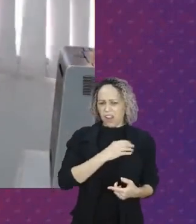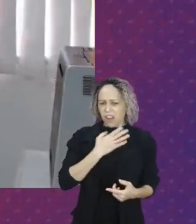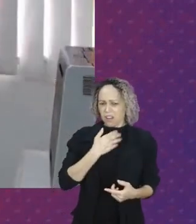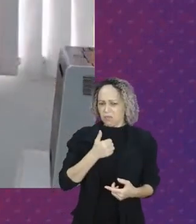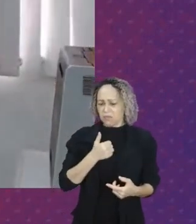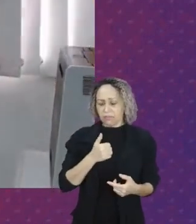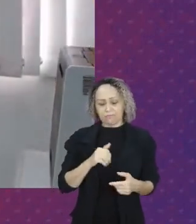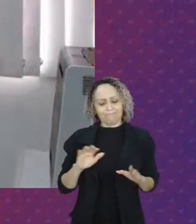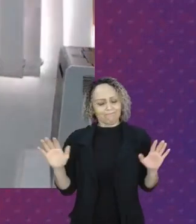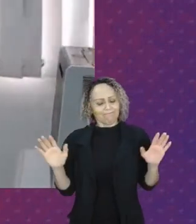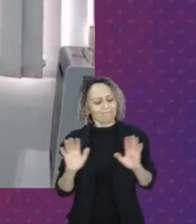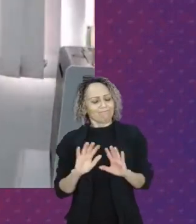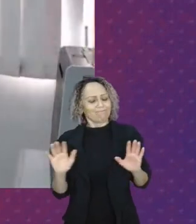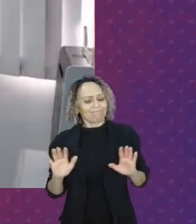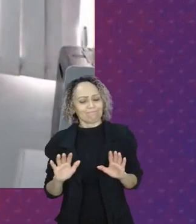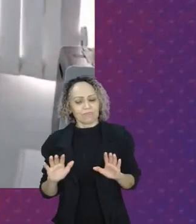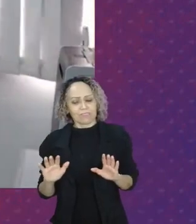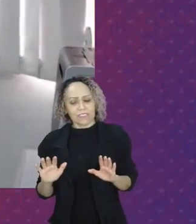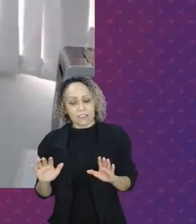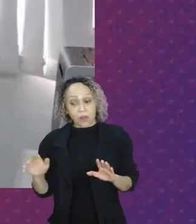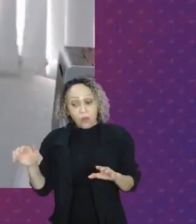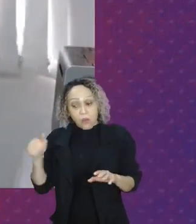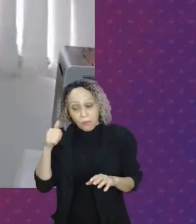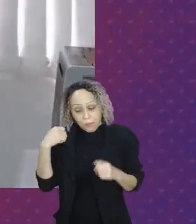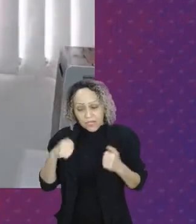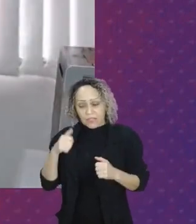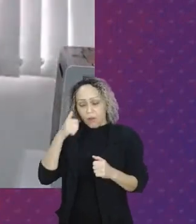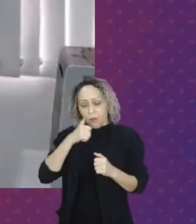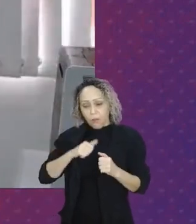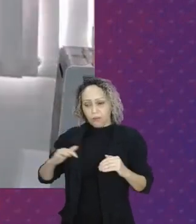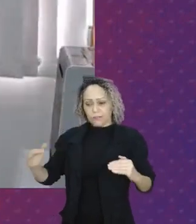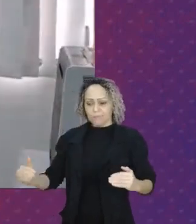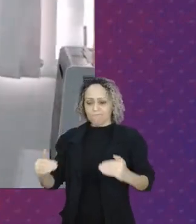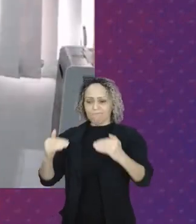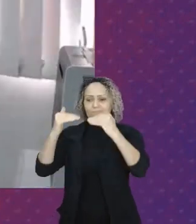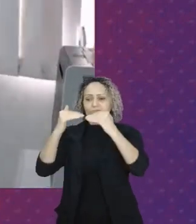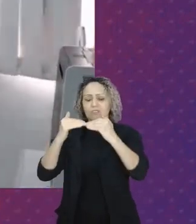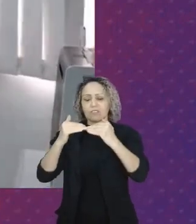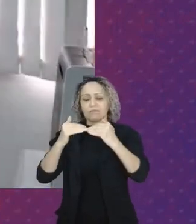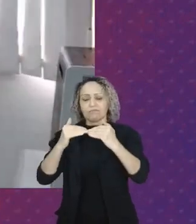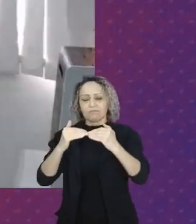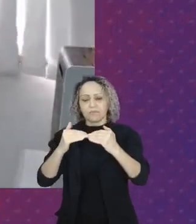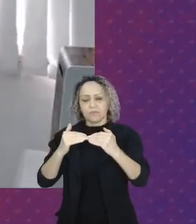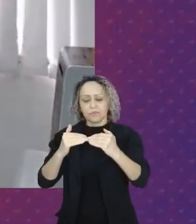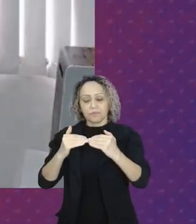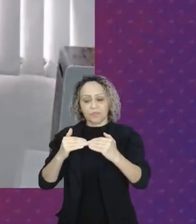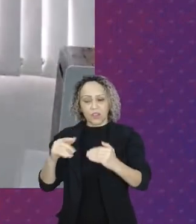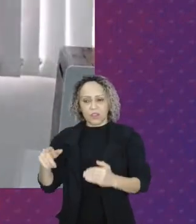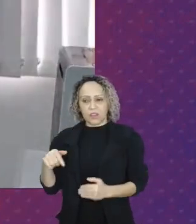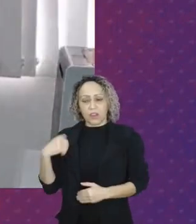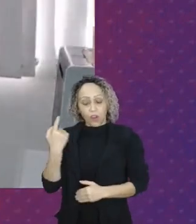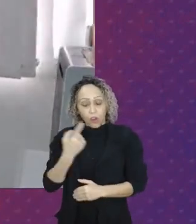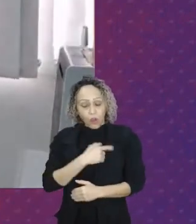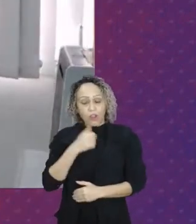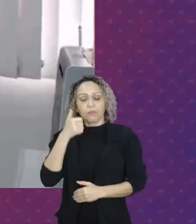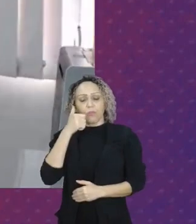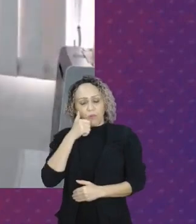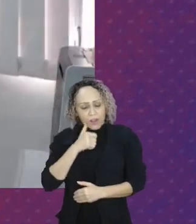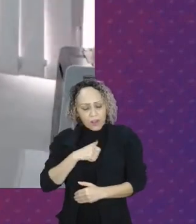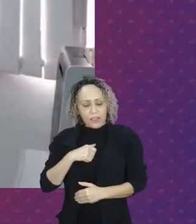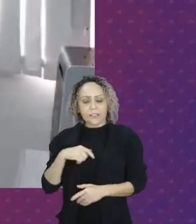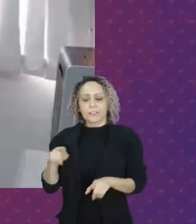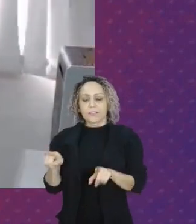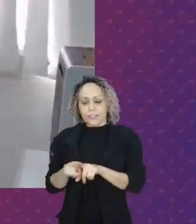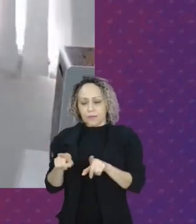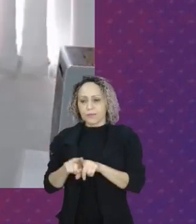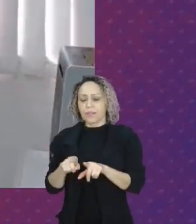no imaginário coletivo, mas quem faz parte desse imaginário coletivo? Quem faz parte desse coletivo? Nós. E nós mulheres também, que